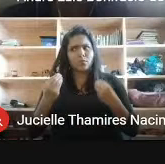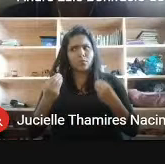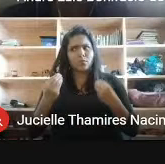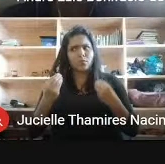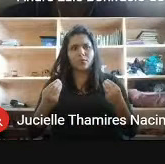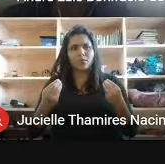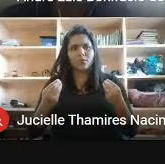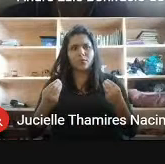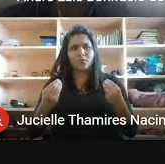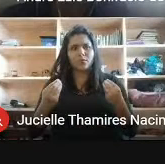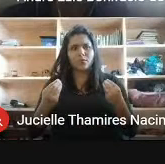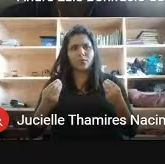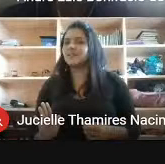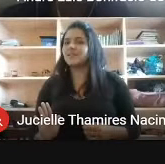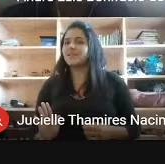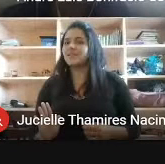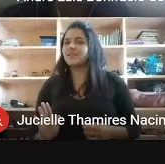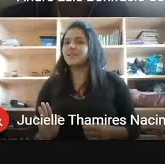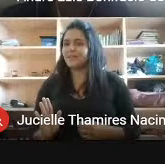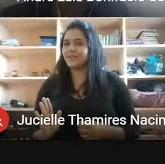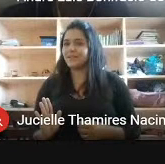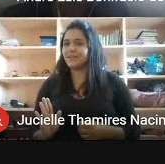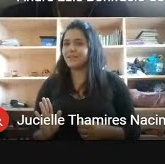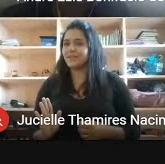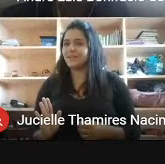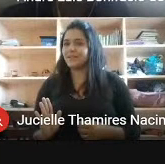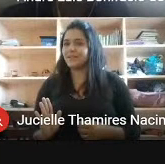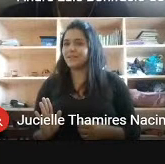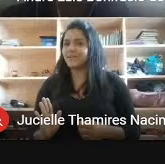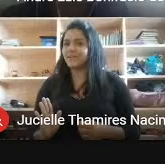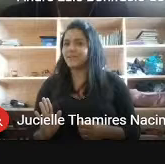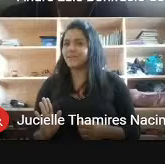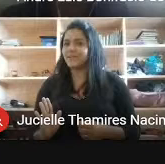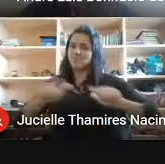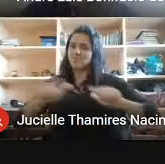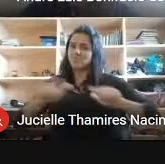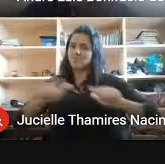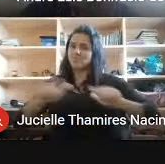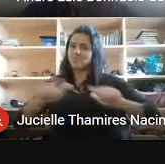entende mais do que qualquer pessoa. Então, assim, a experiência